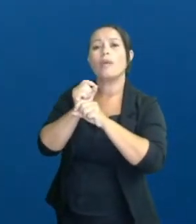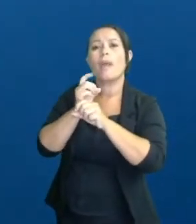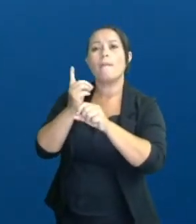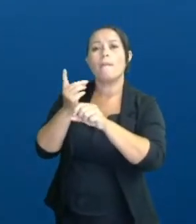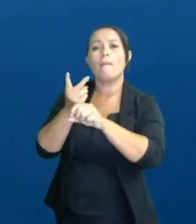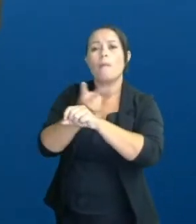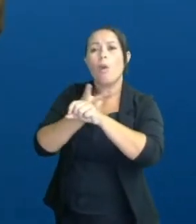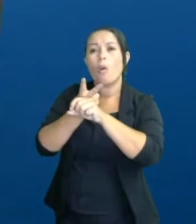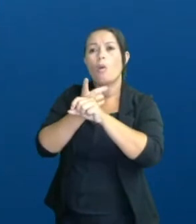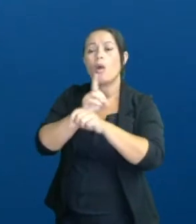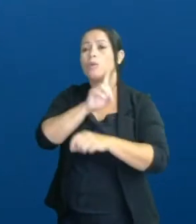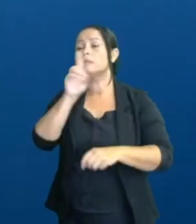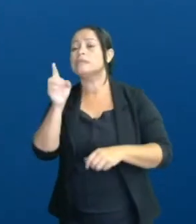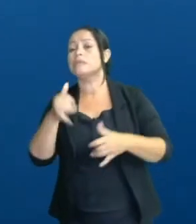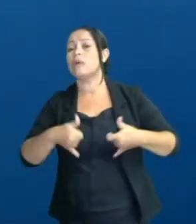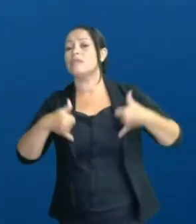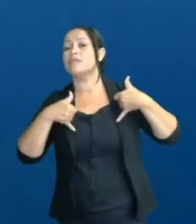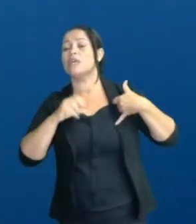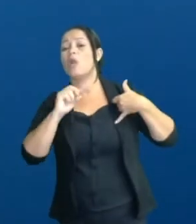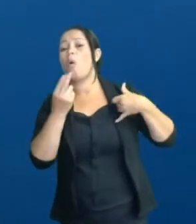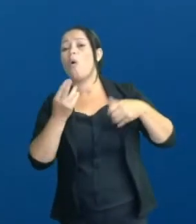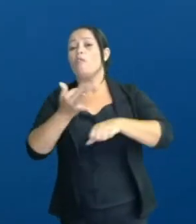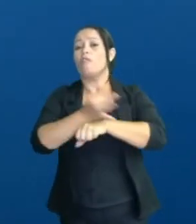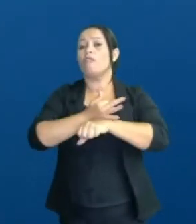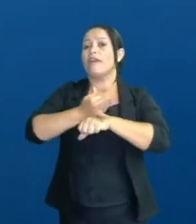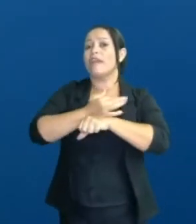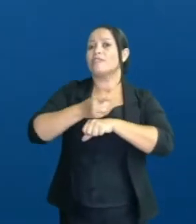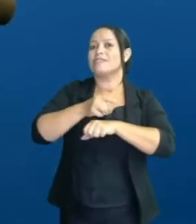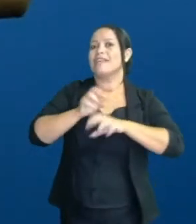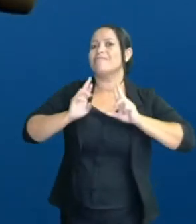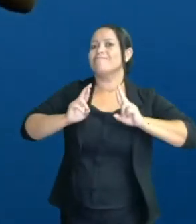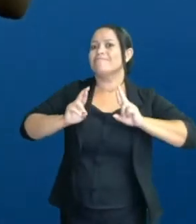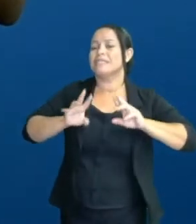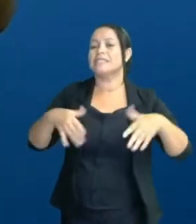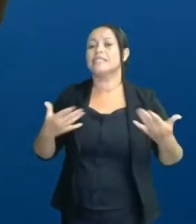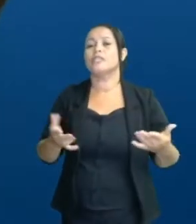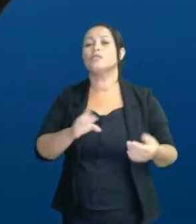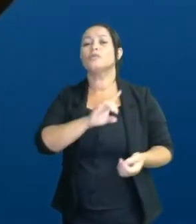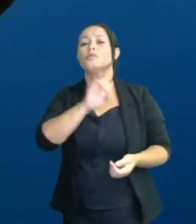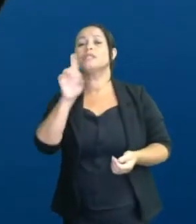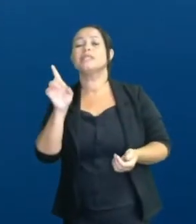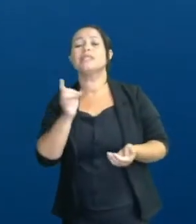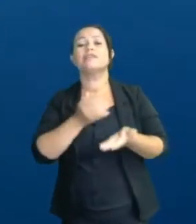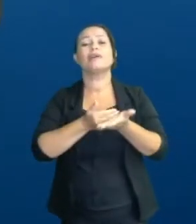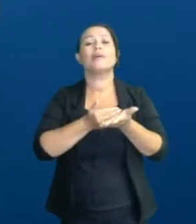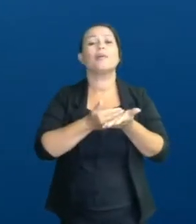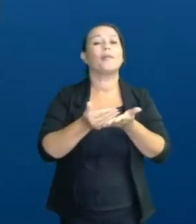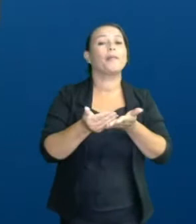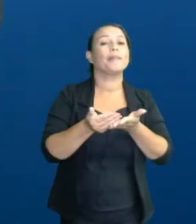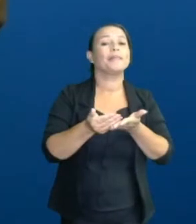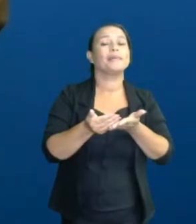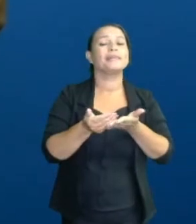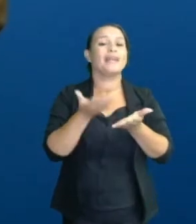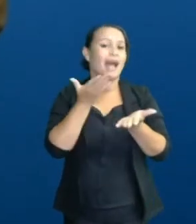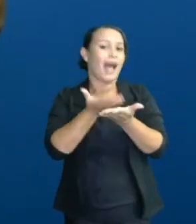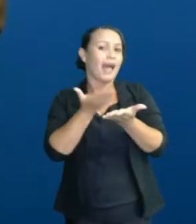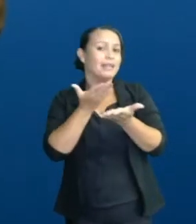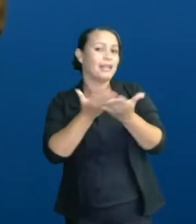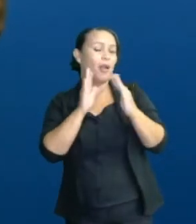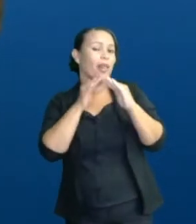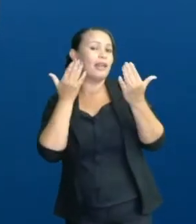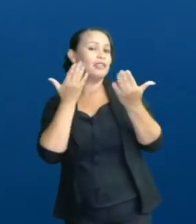aniversário, ou então o feriado que você está esperando muito, o dia que vai iniciar as aulas